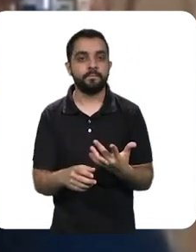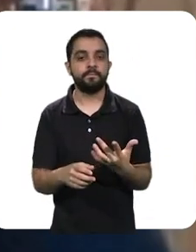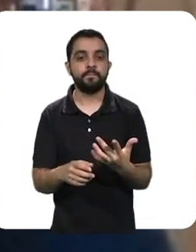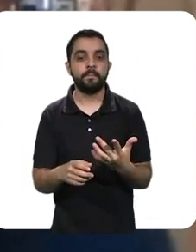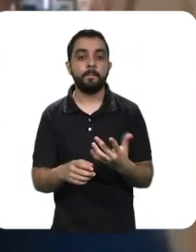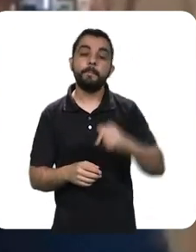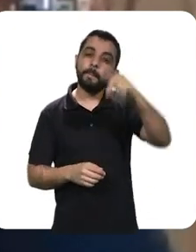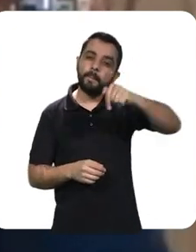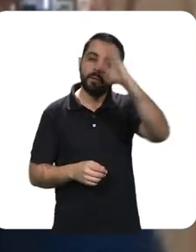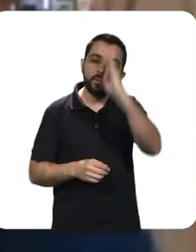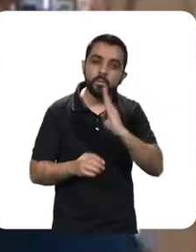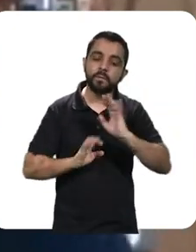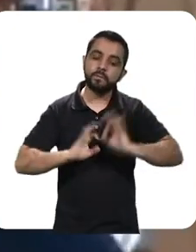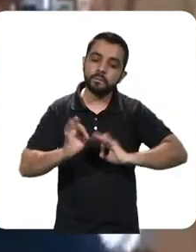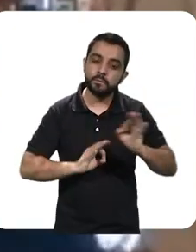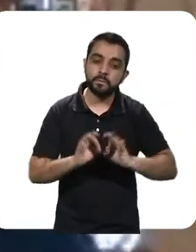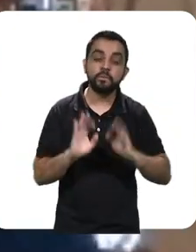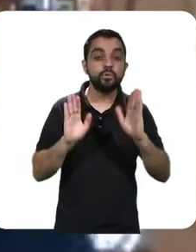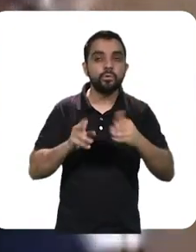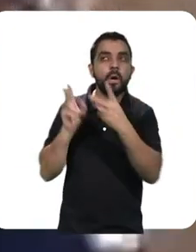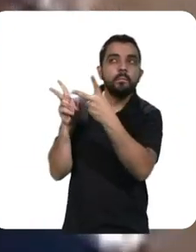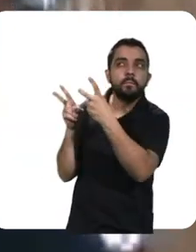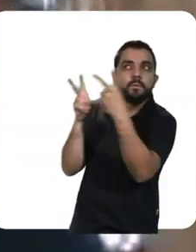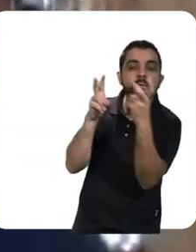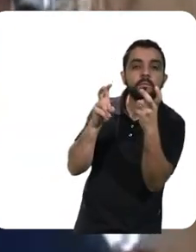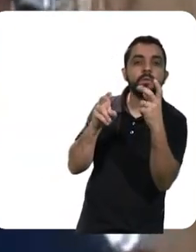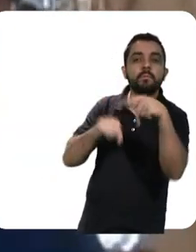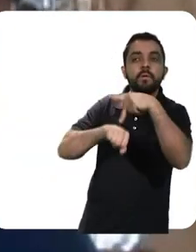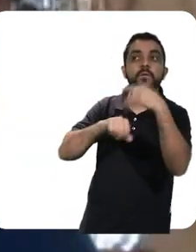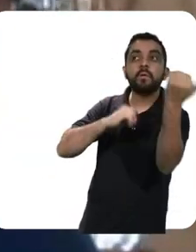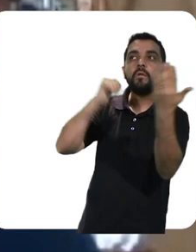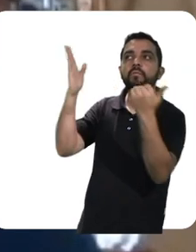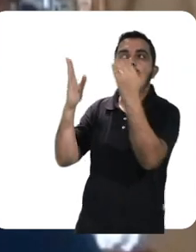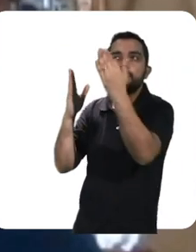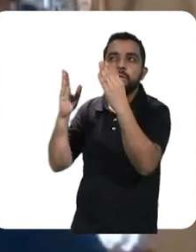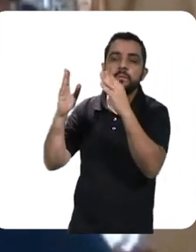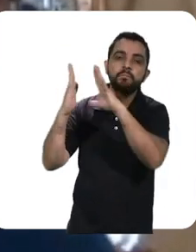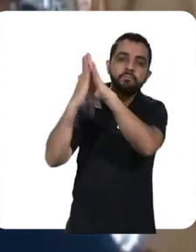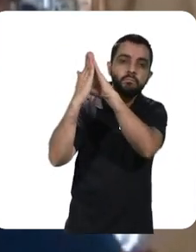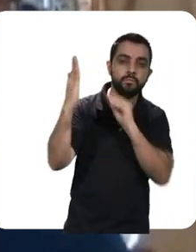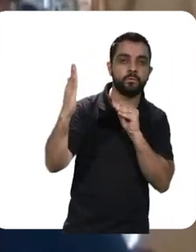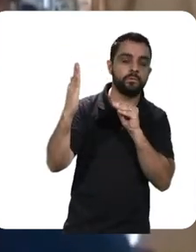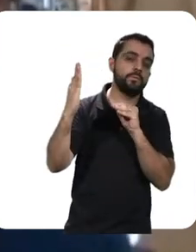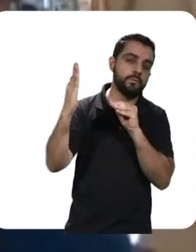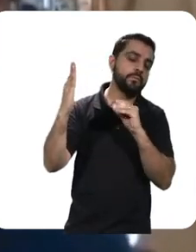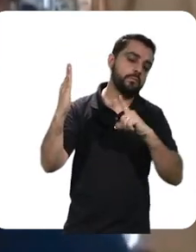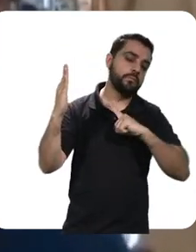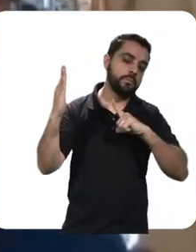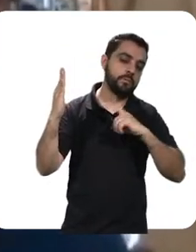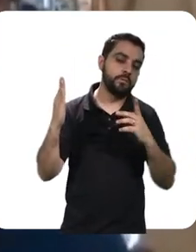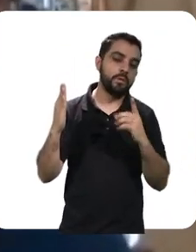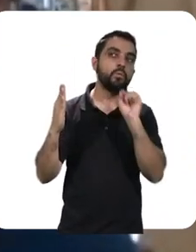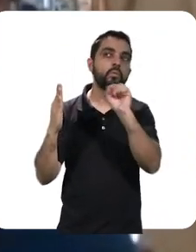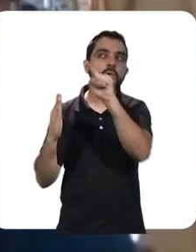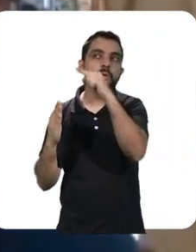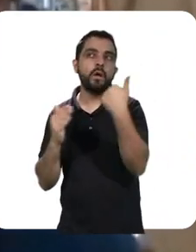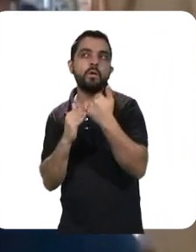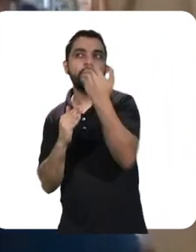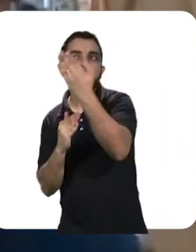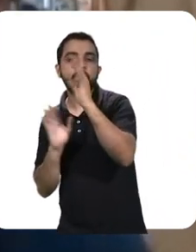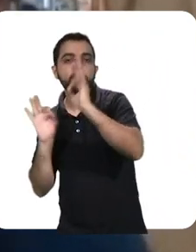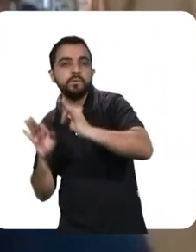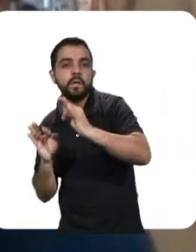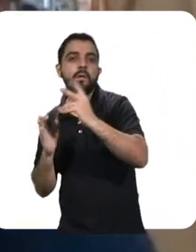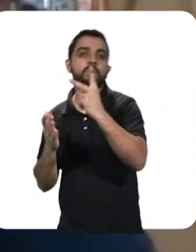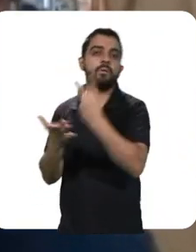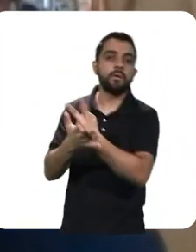tem feito no Brasil tem como base o que tem sido feito fora do país, levando em consideração os acertos e